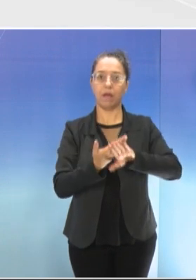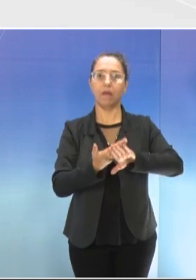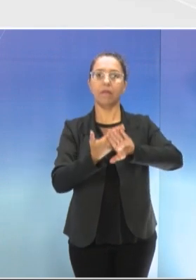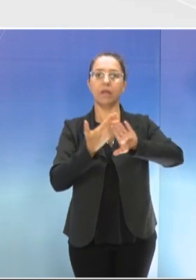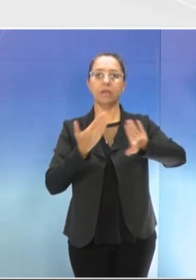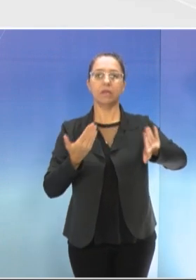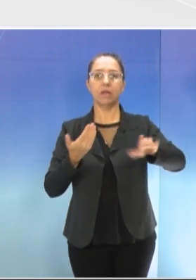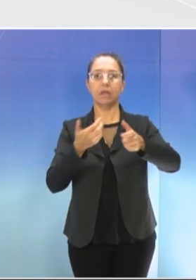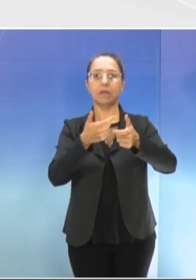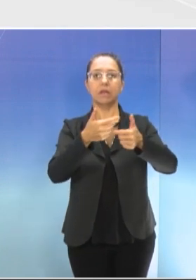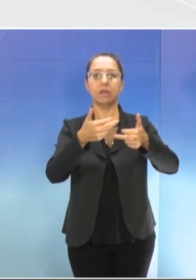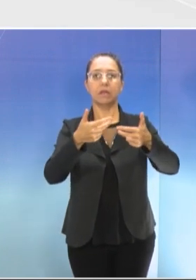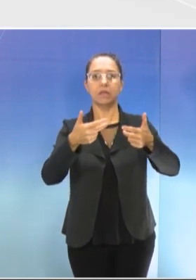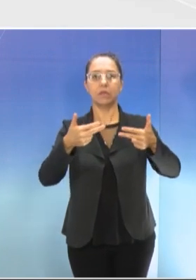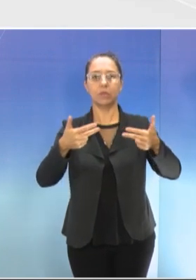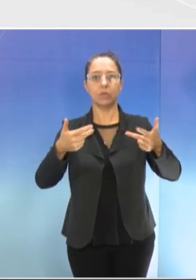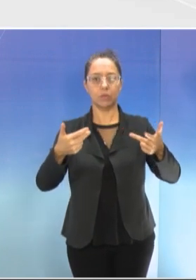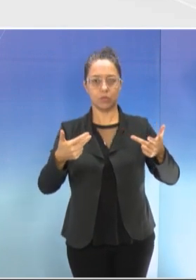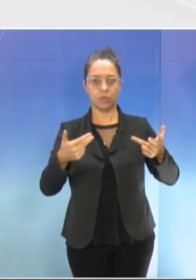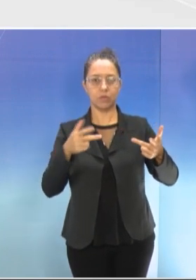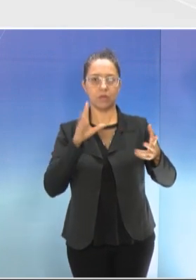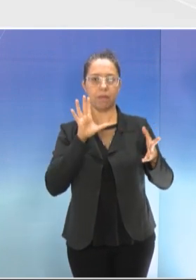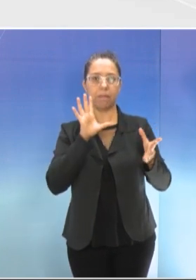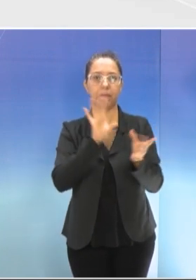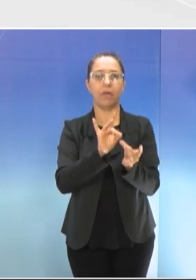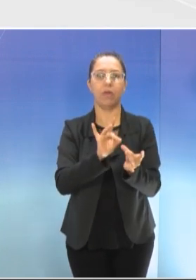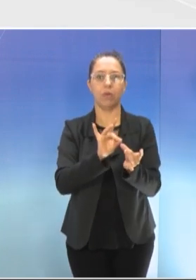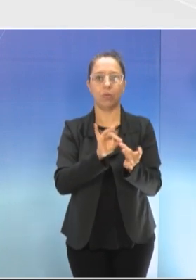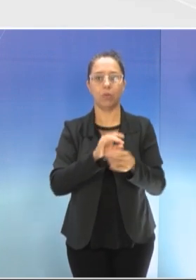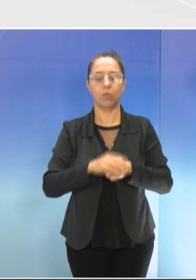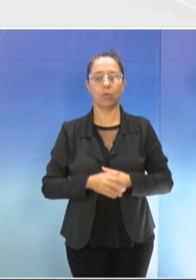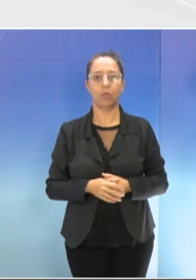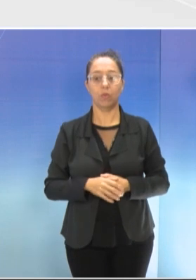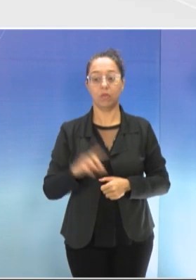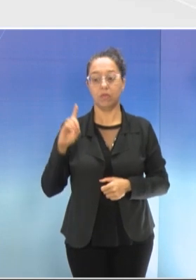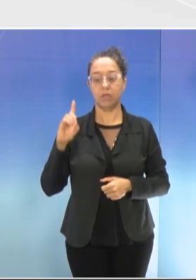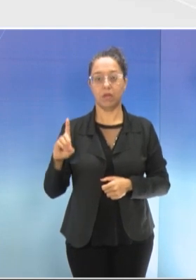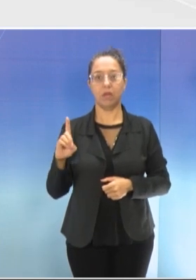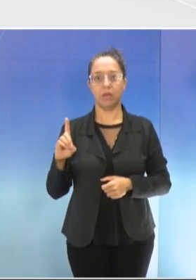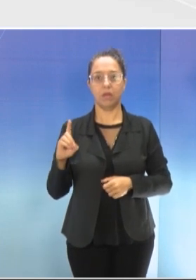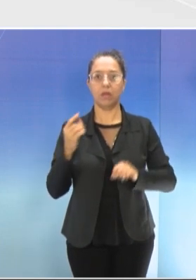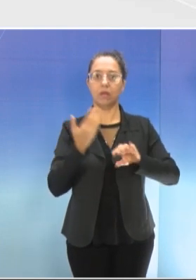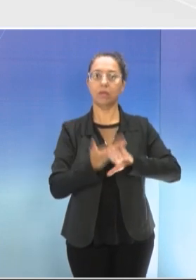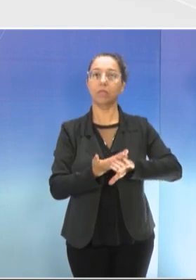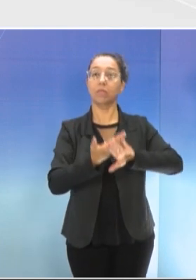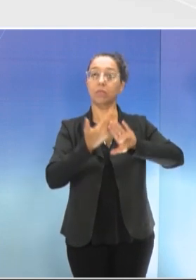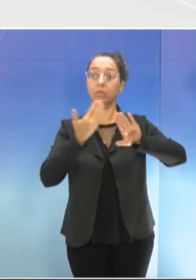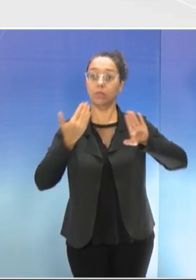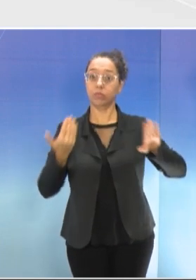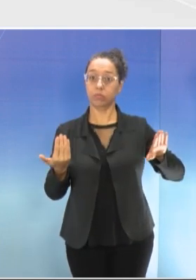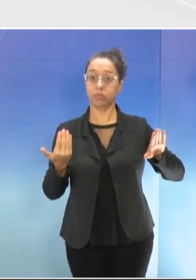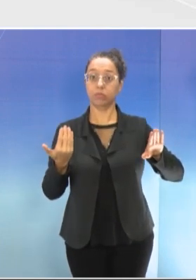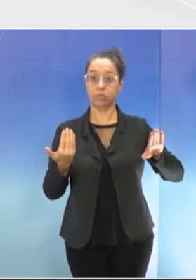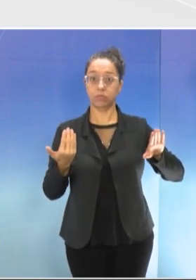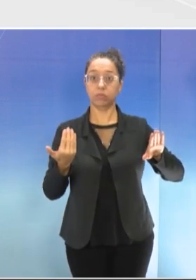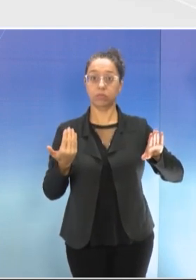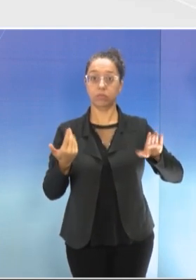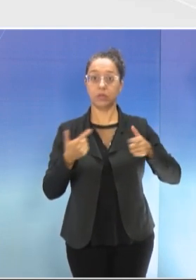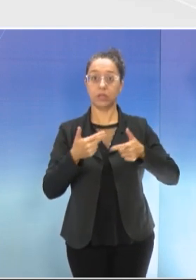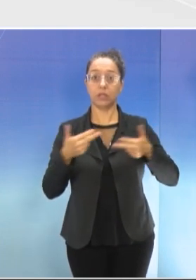das ações de desapego. Letra D, distanciamento das práticas